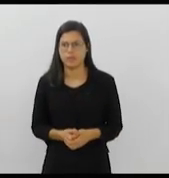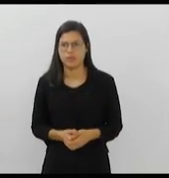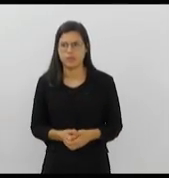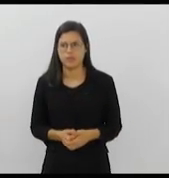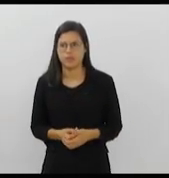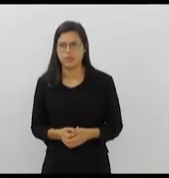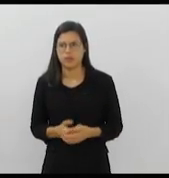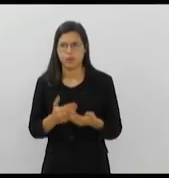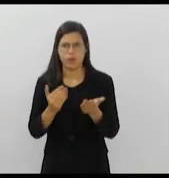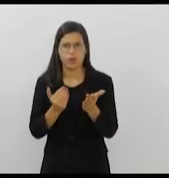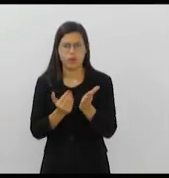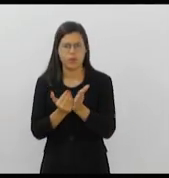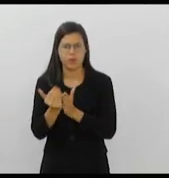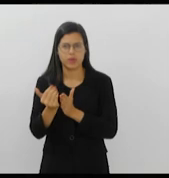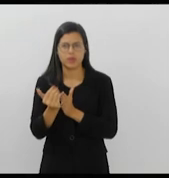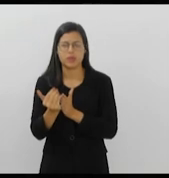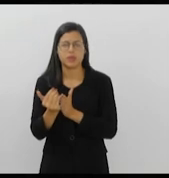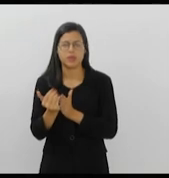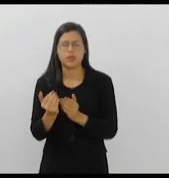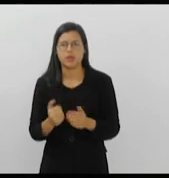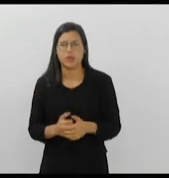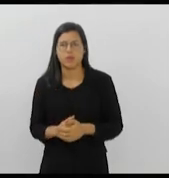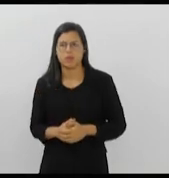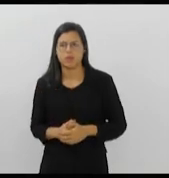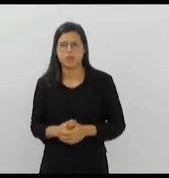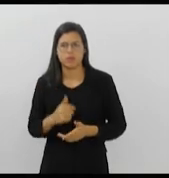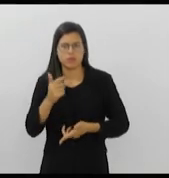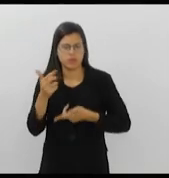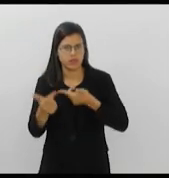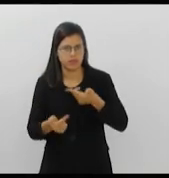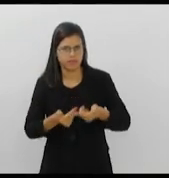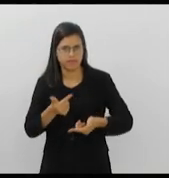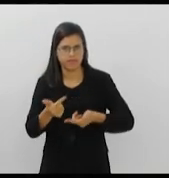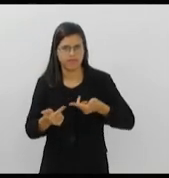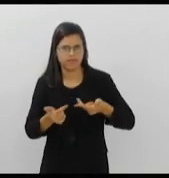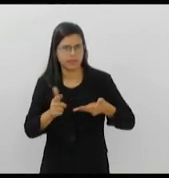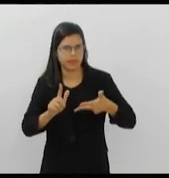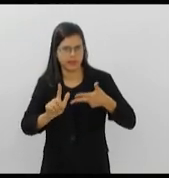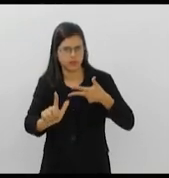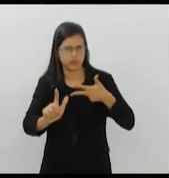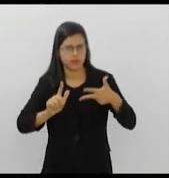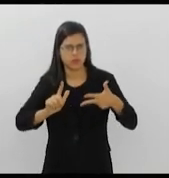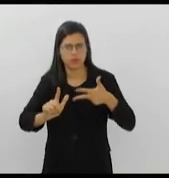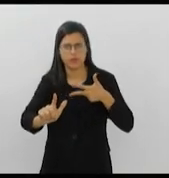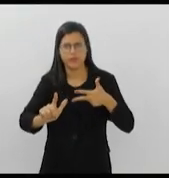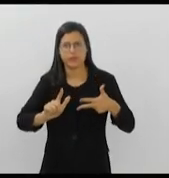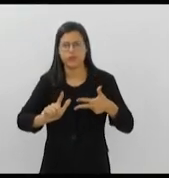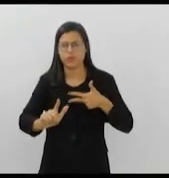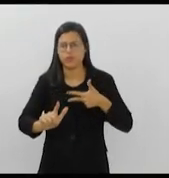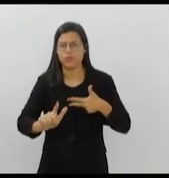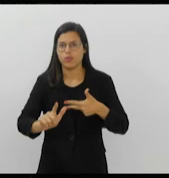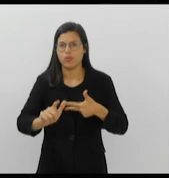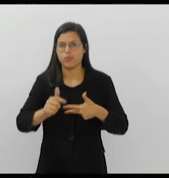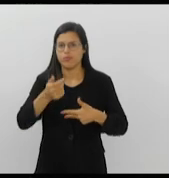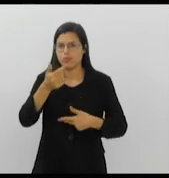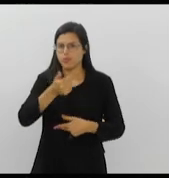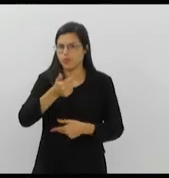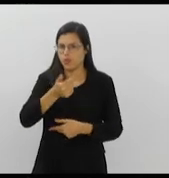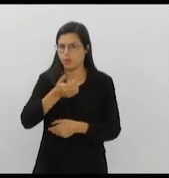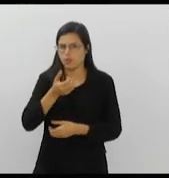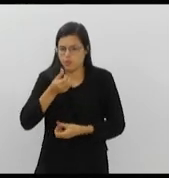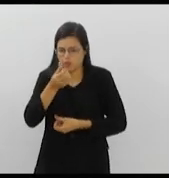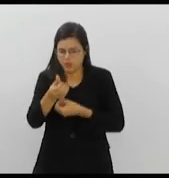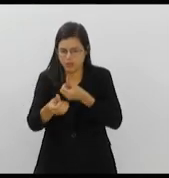demos início aos trabalhos legislativos do segundo